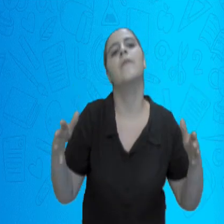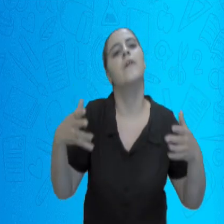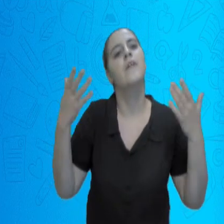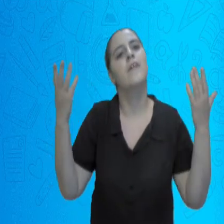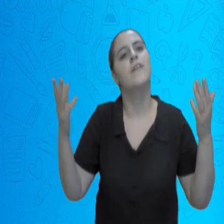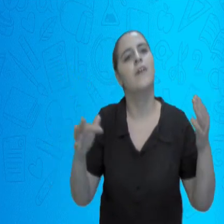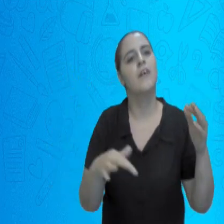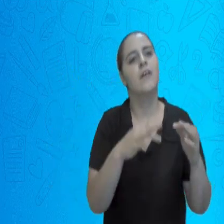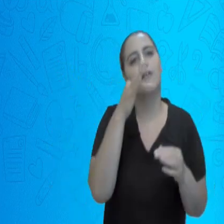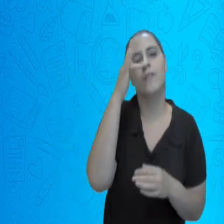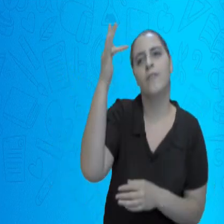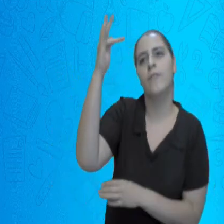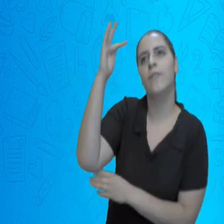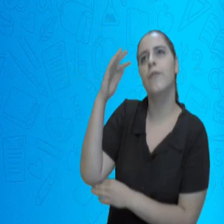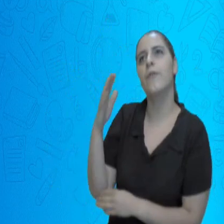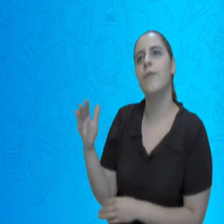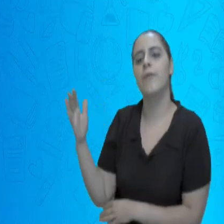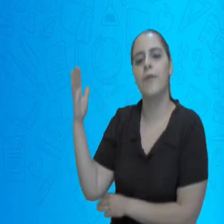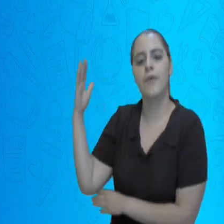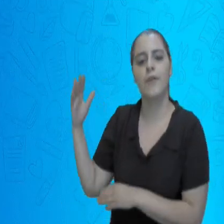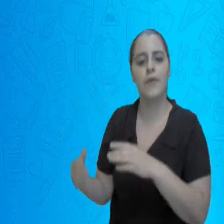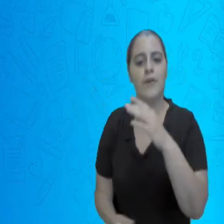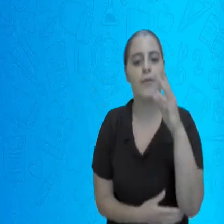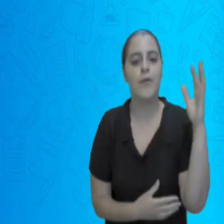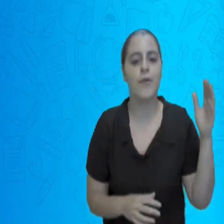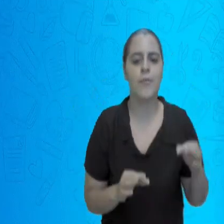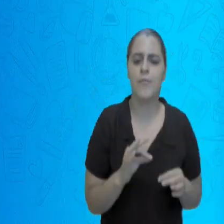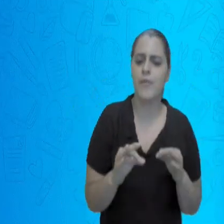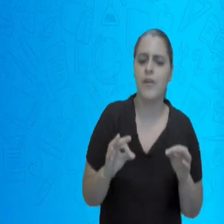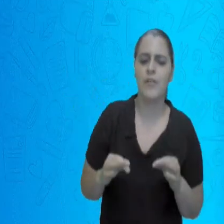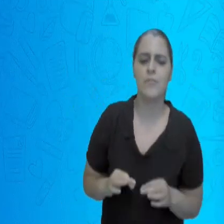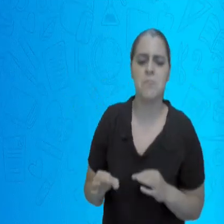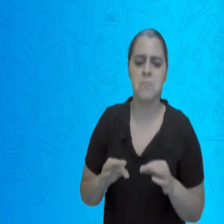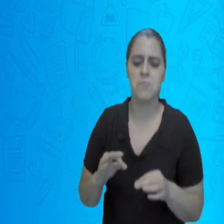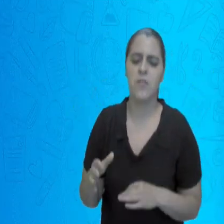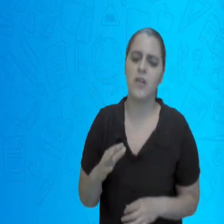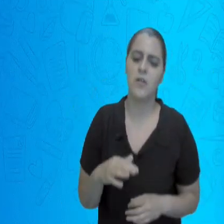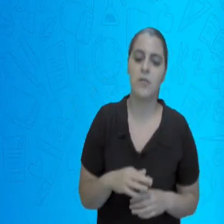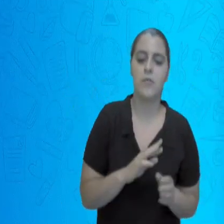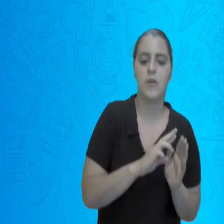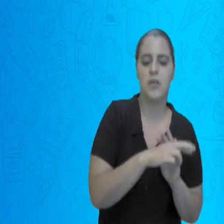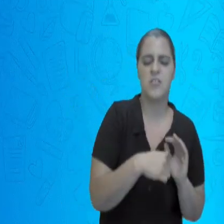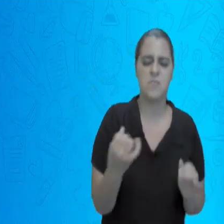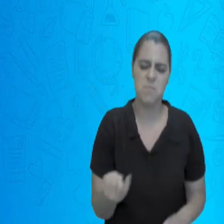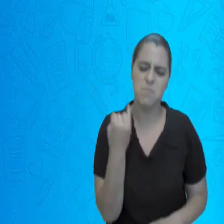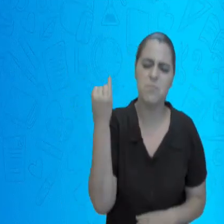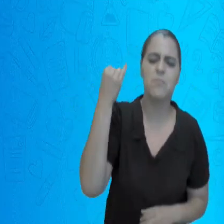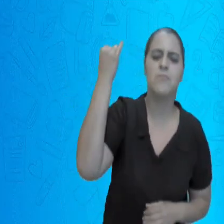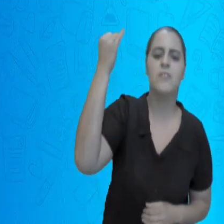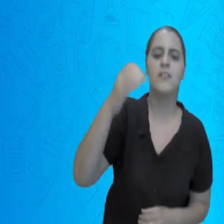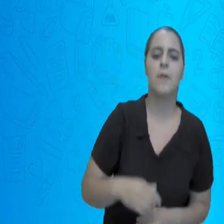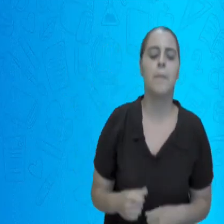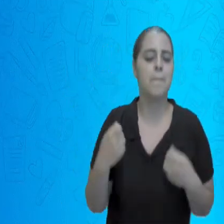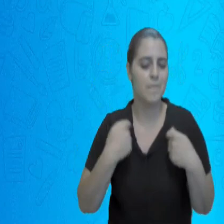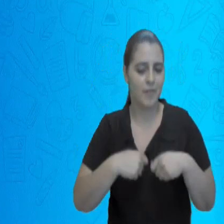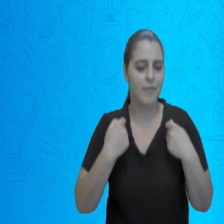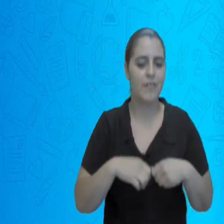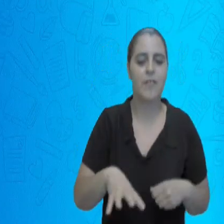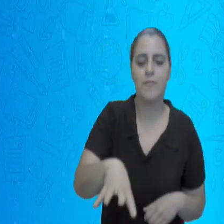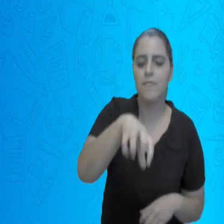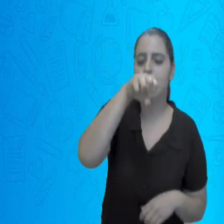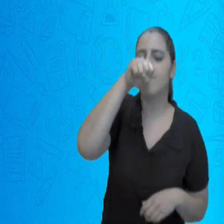vemos plantas floridas. Então, ele é um dos reinos mais importantes, porque a gente precisa desse